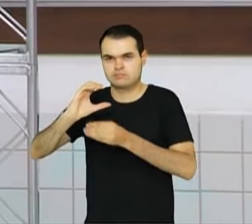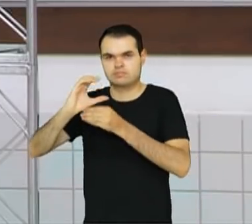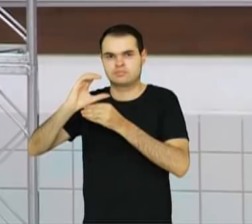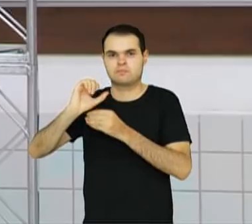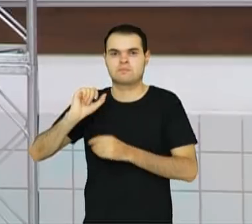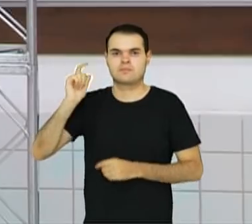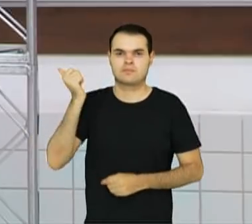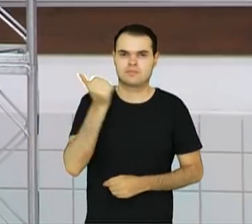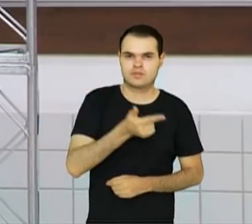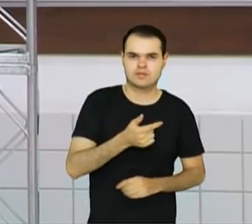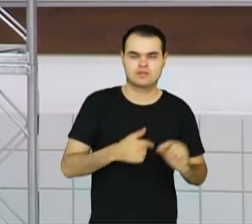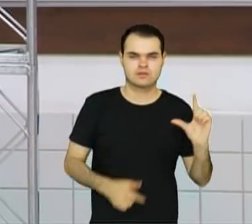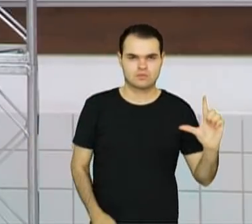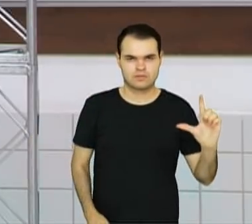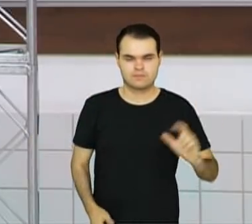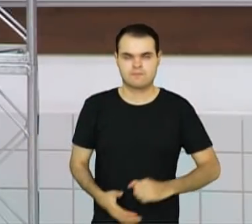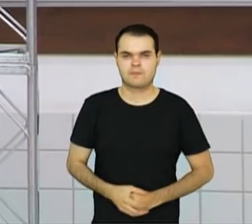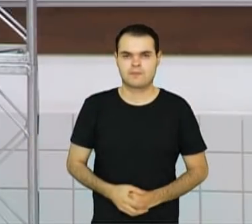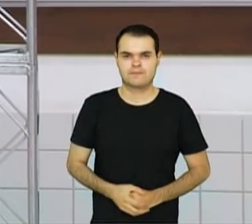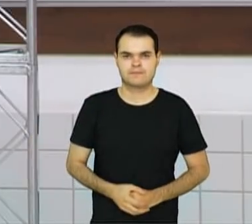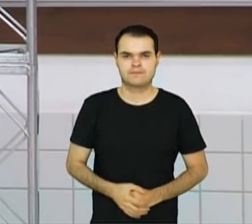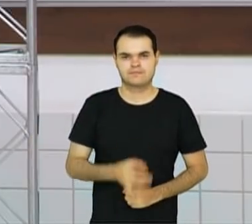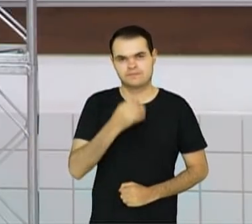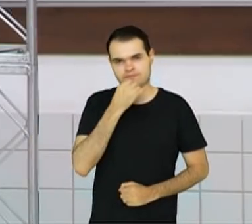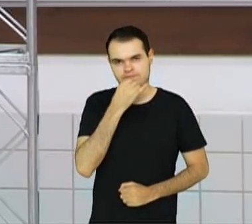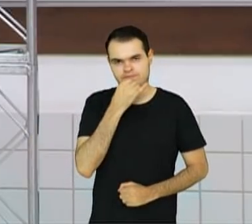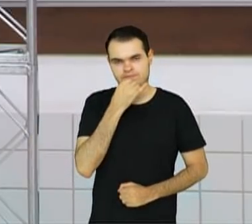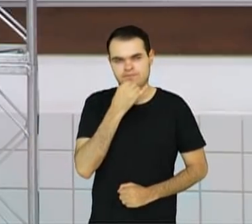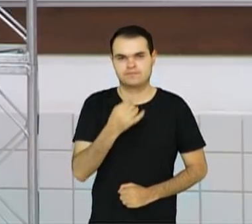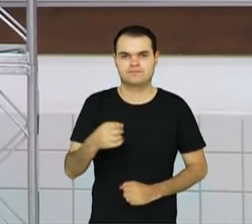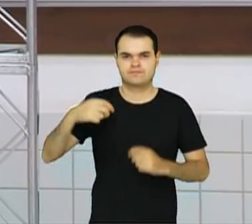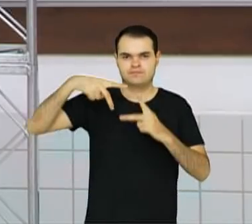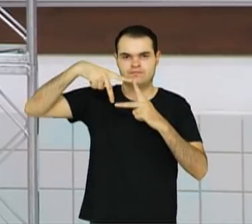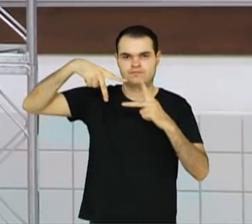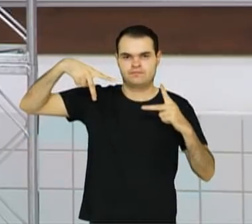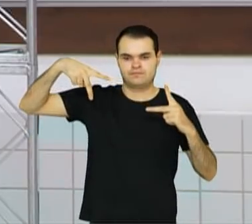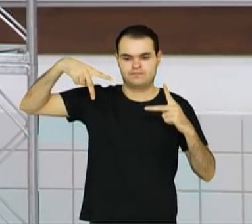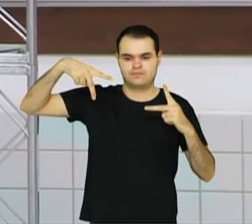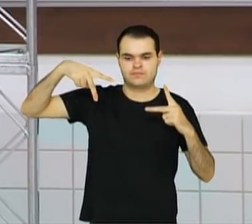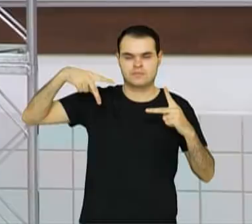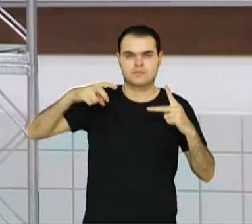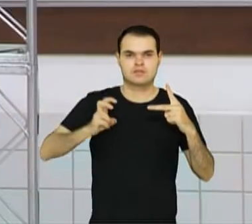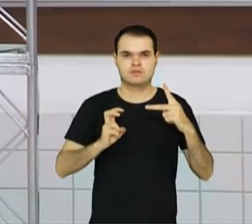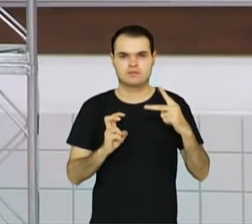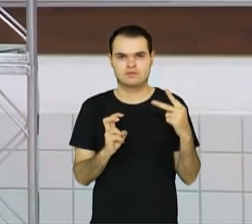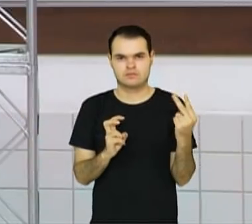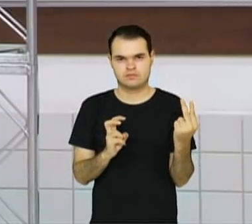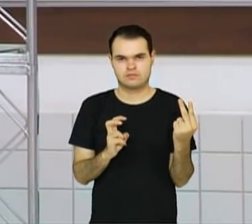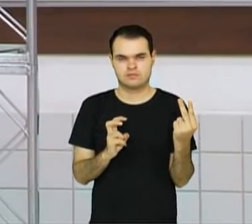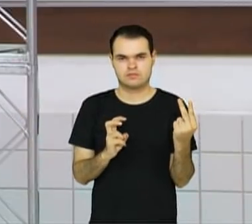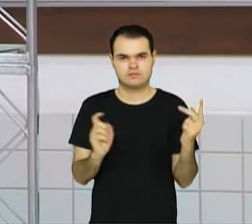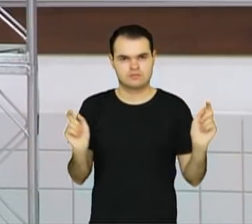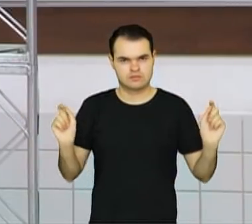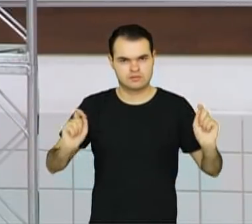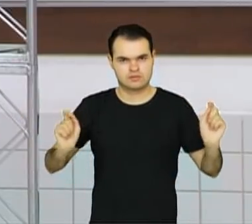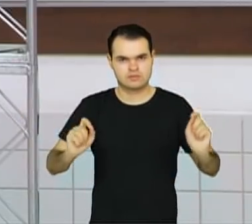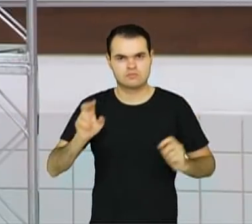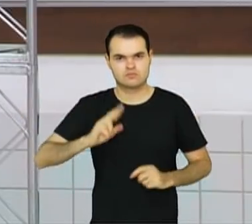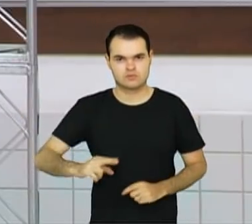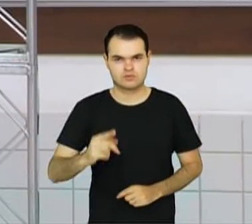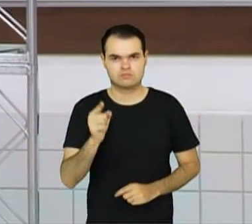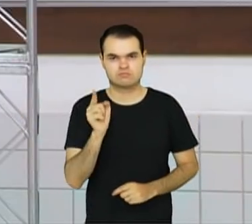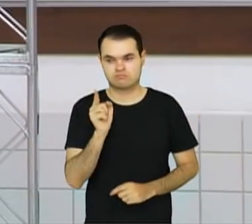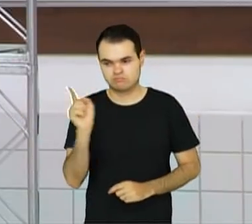do que a largura. Então, se eu pegar um retângulo de 5 por 2, Eu consigo calcular a área e o perímetro usando aquela fórmula